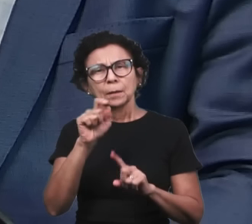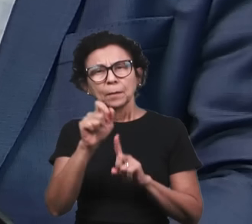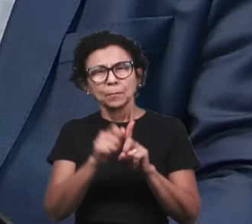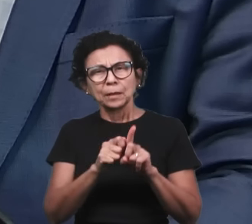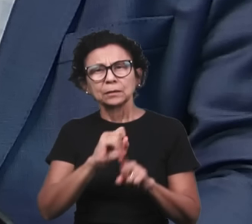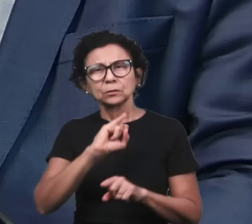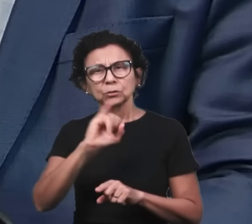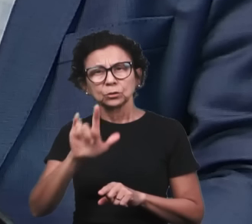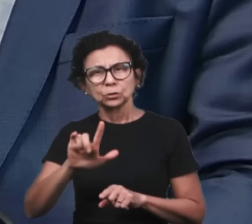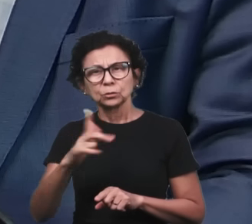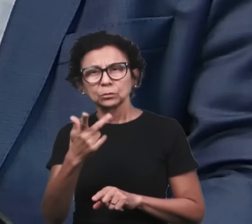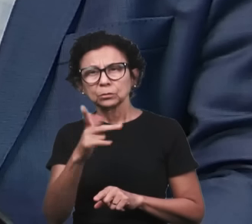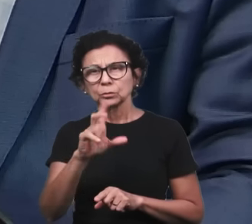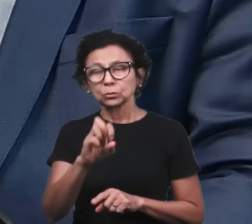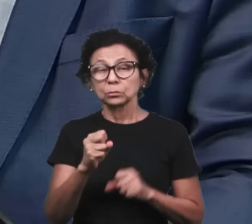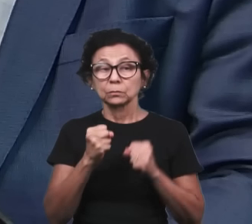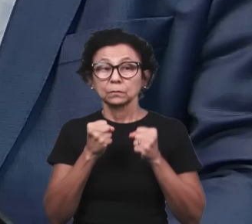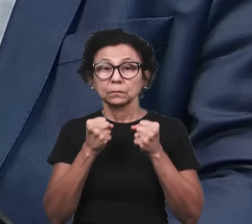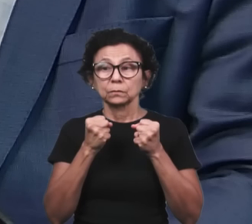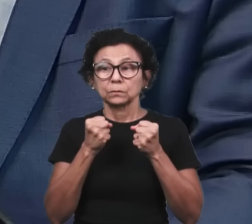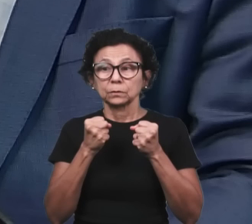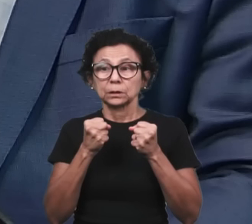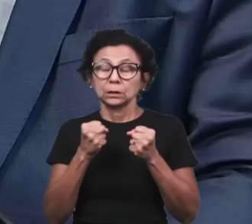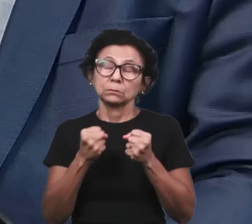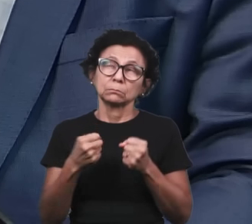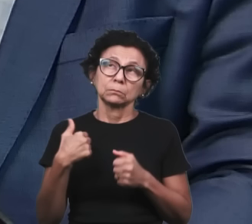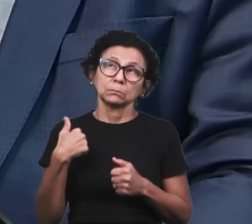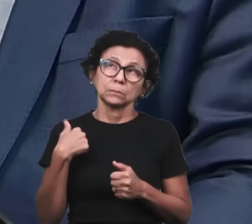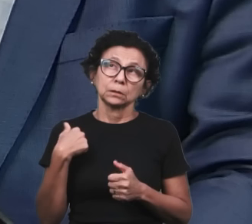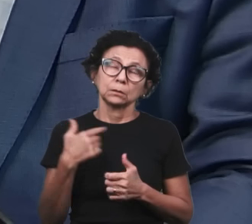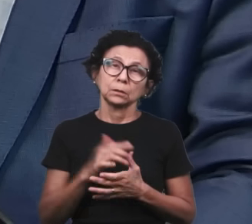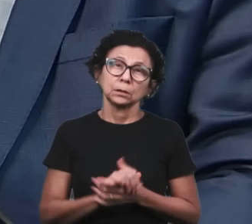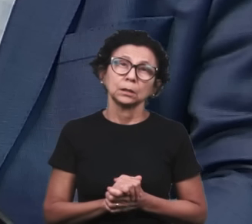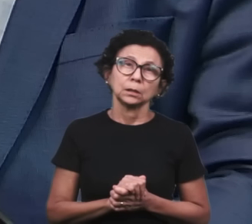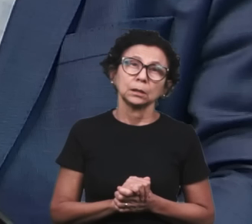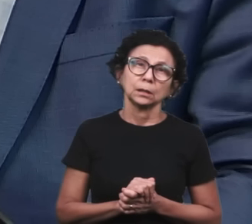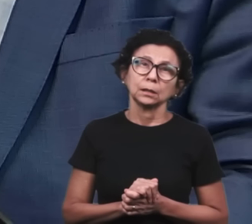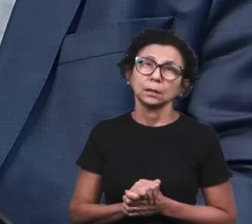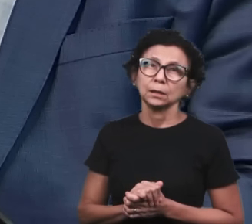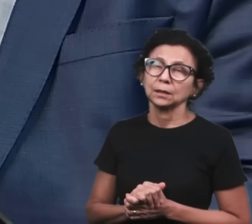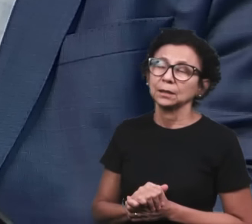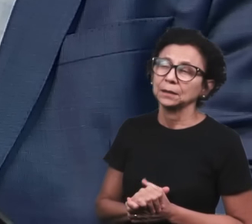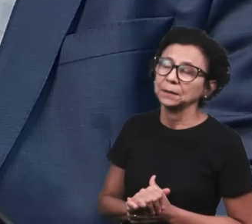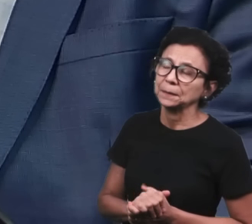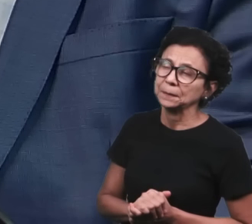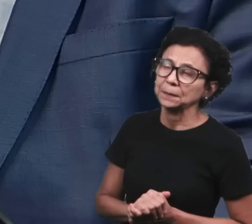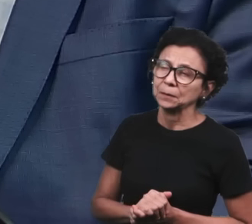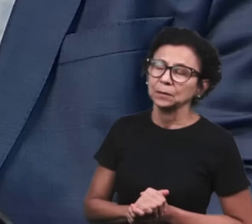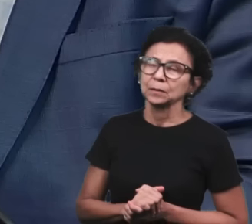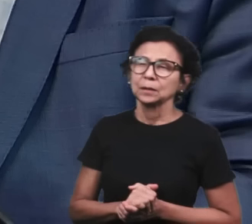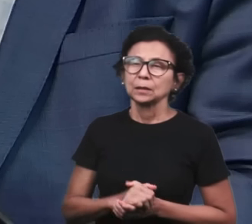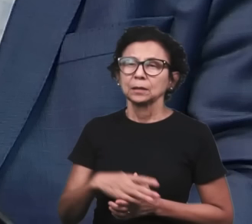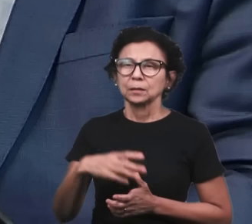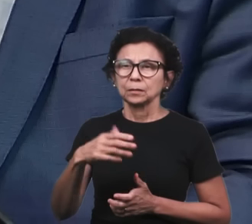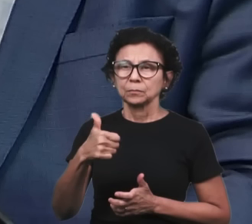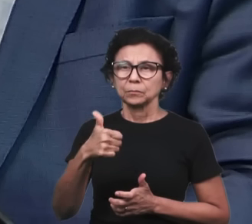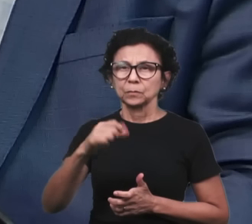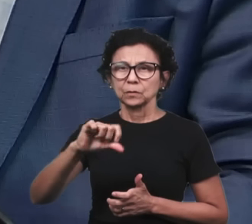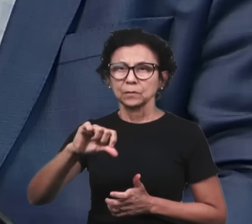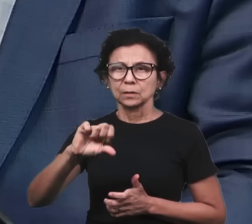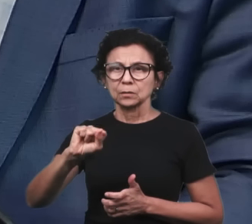frio, porque eu me converti em 80. Fui batizado com o Espírito Santo em maio de 80.